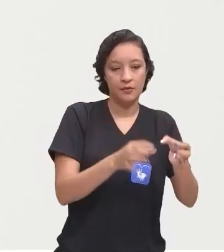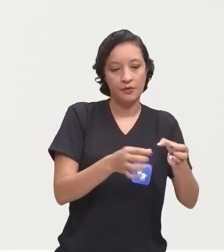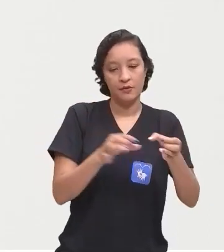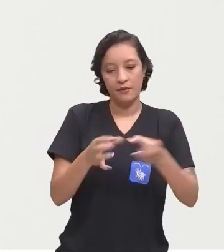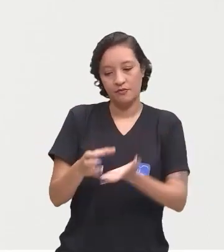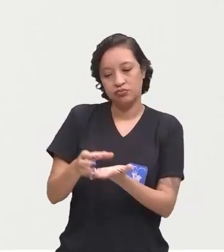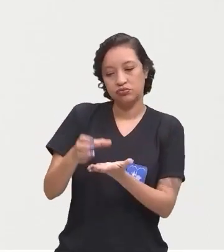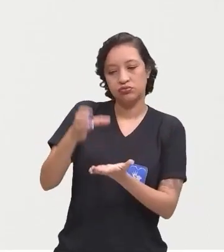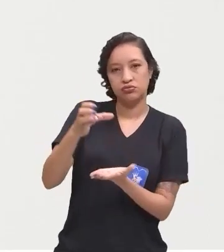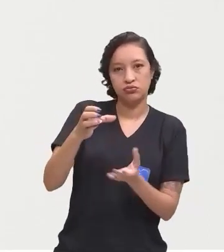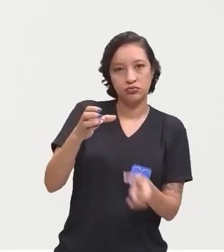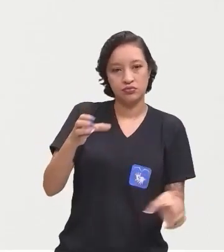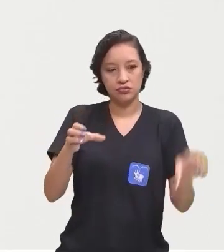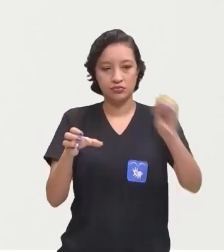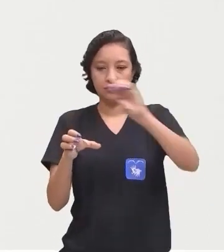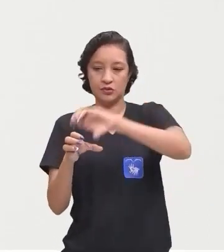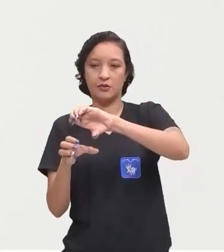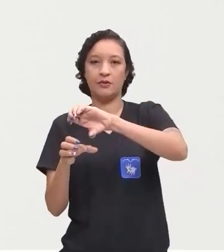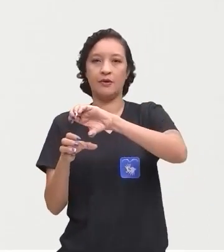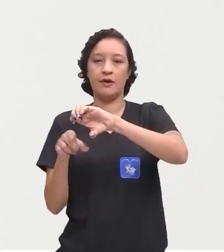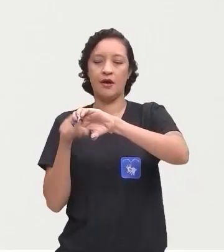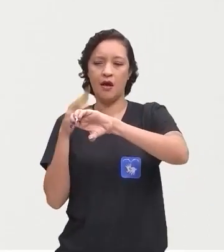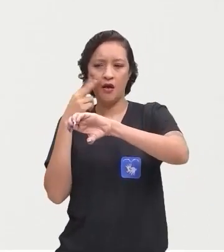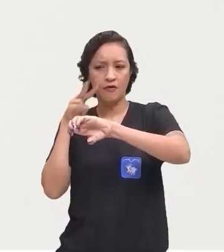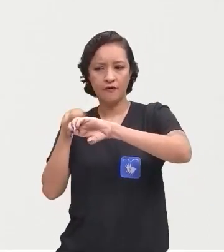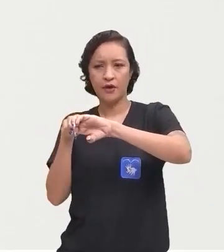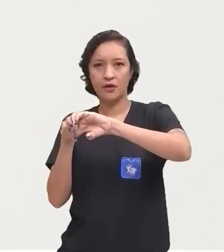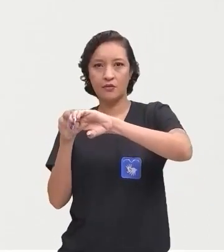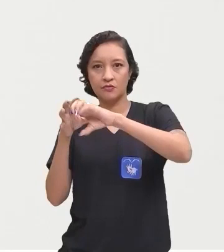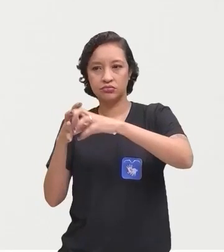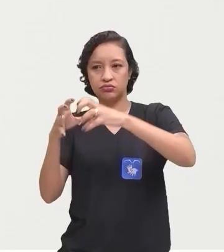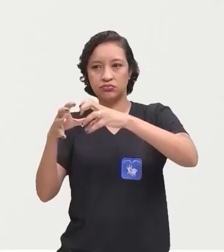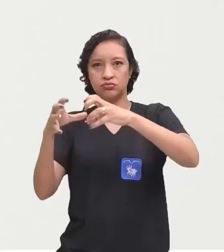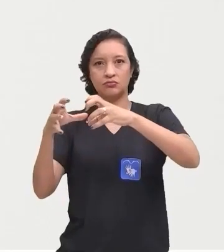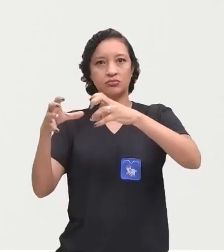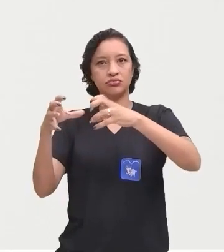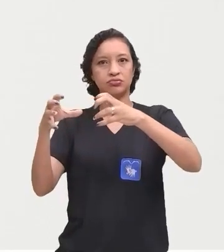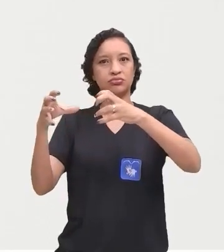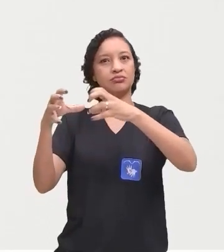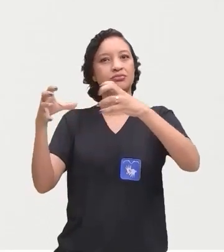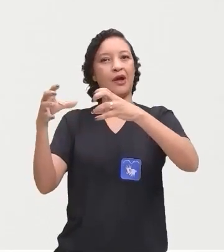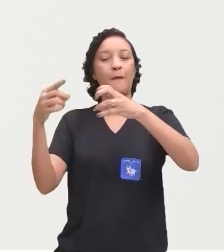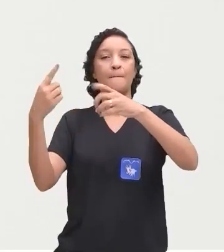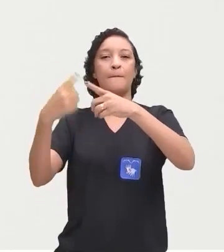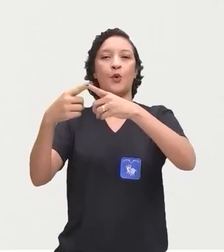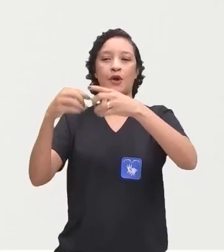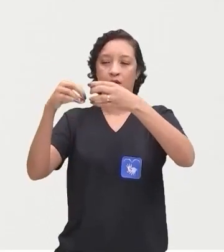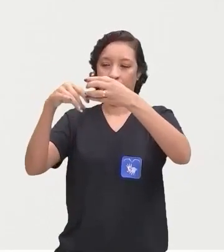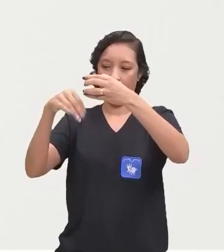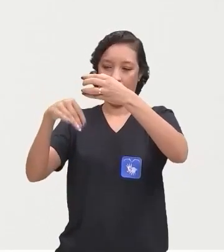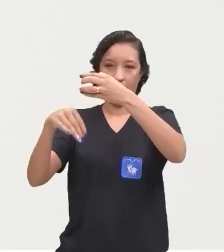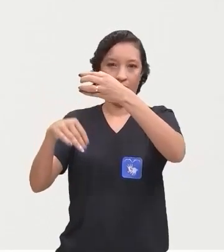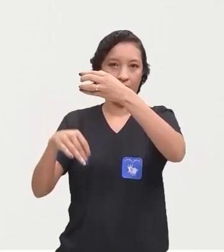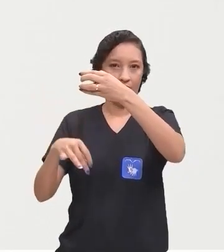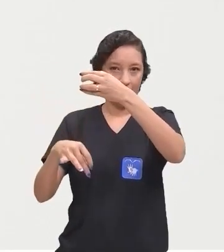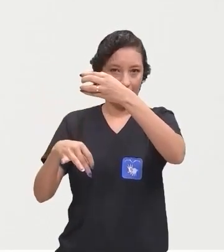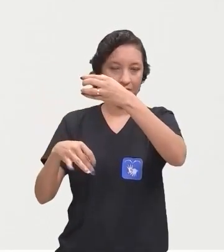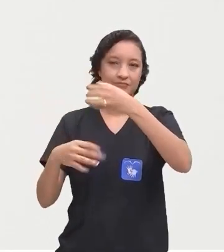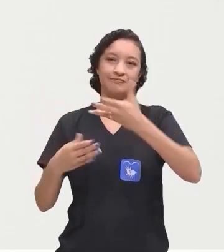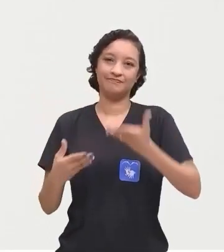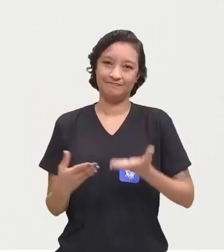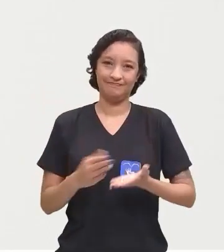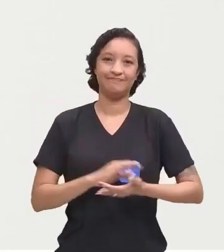garrafa. Observe como o balão vai enchendo à medida que o bicarbonato cai sobre